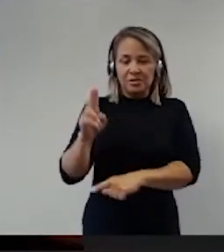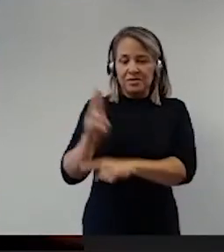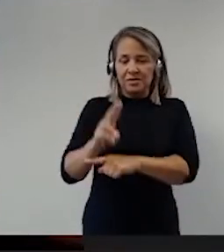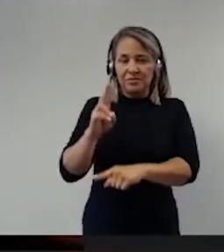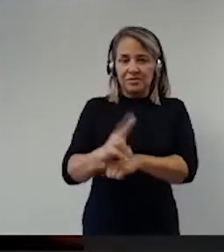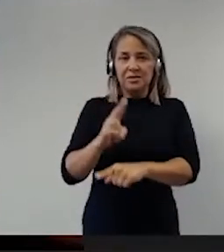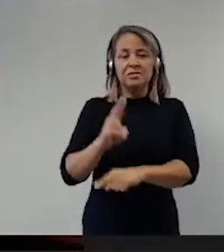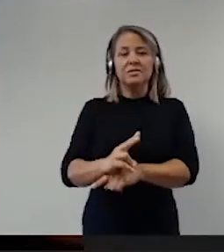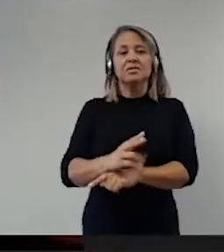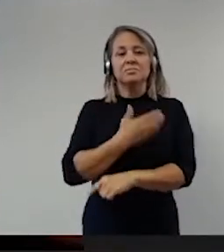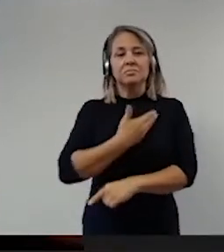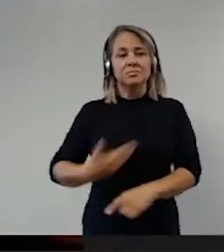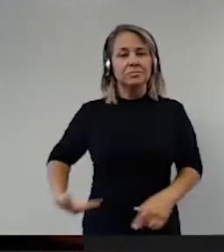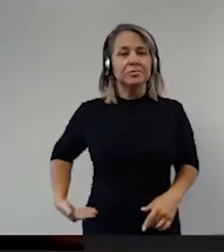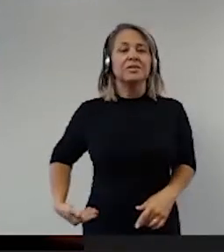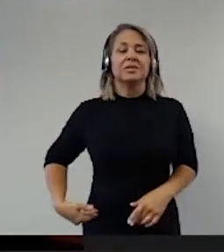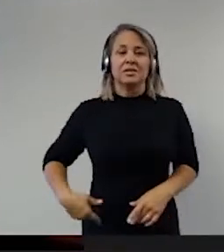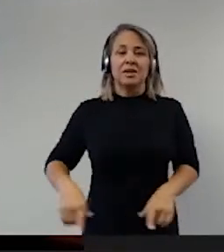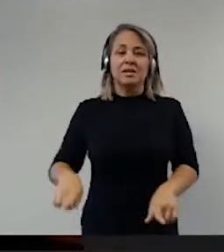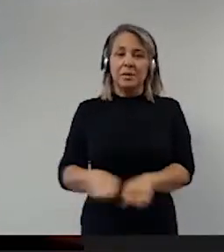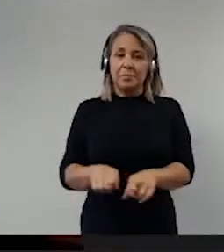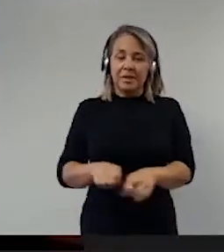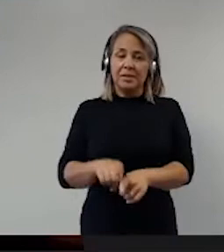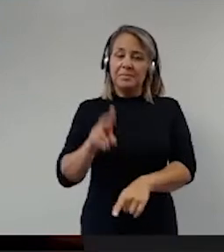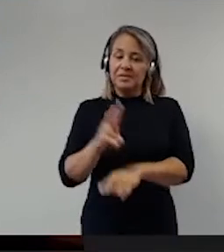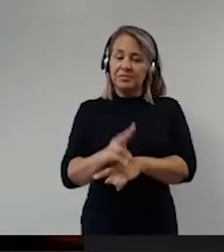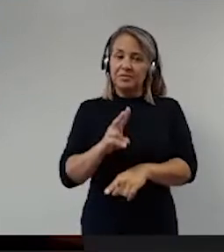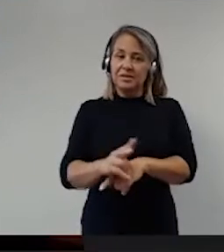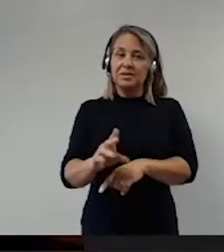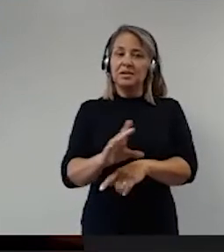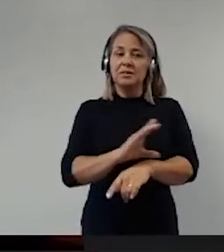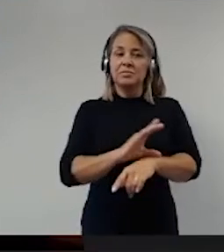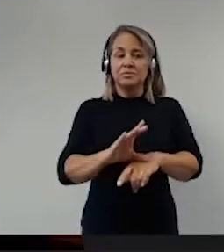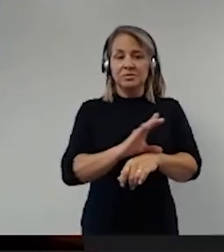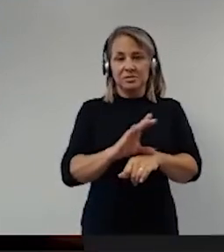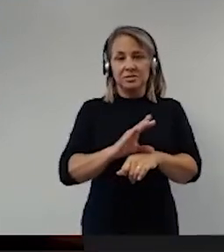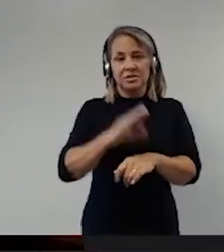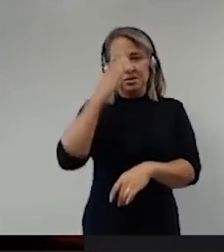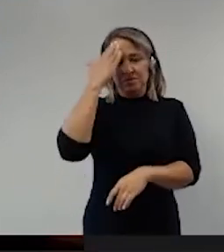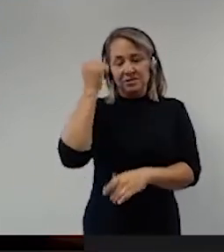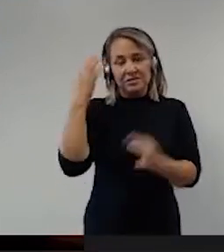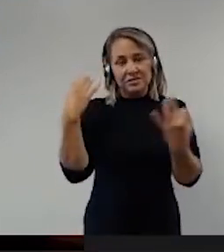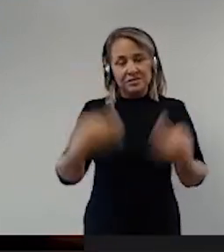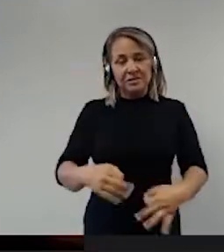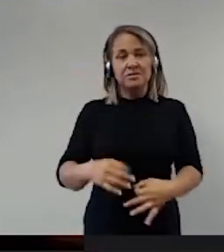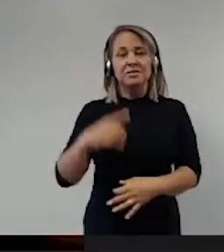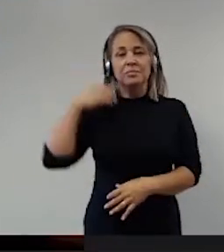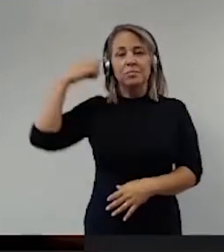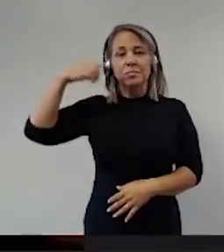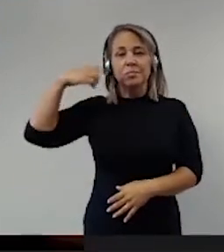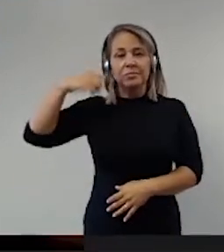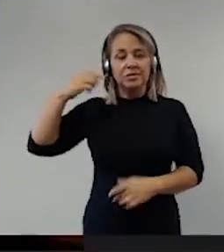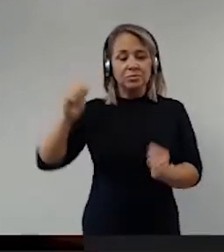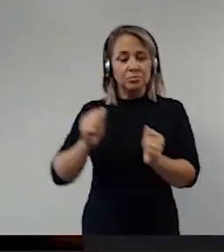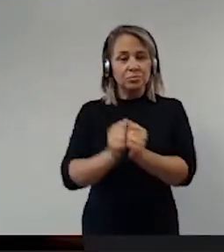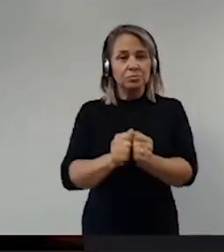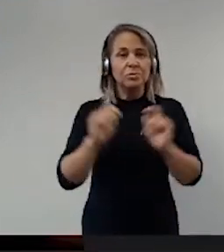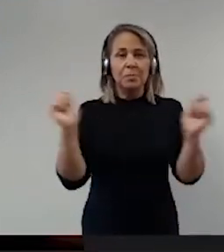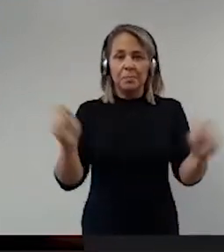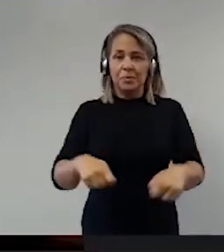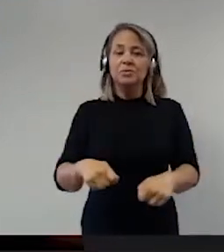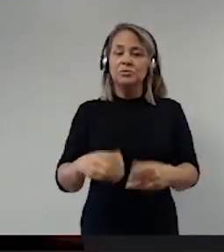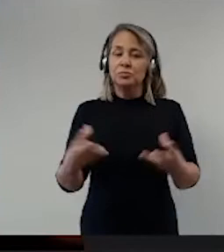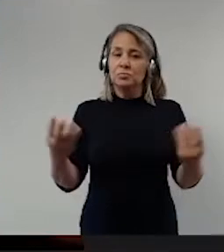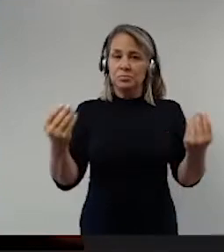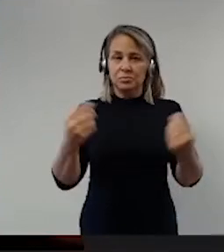Estado Constitucional, estaremos na defesa da Constituição, e eu tenho certeza que a advocacia junta pode muito. Nós temos